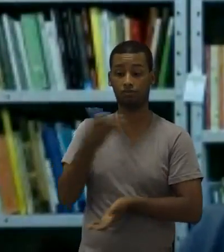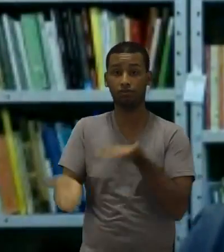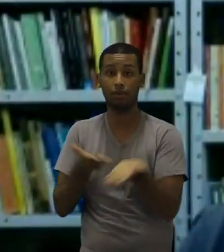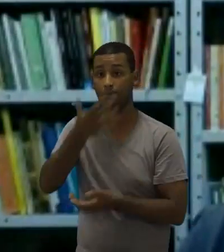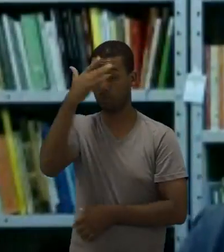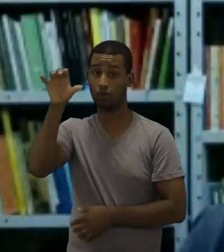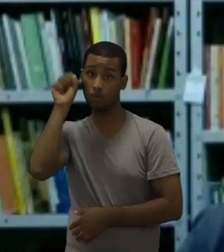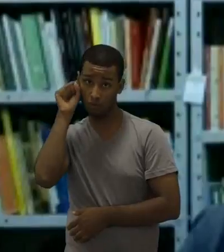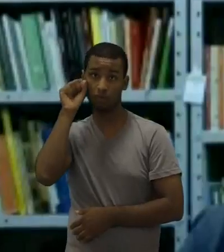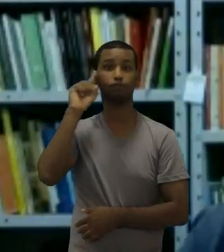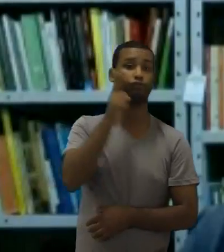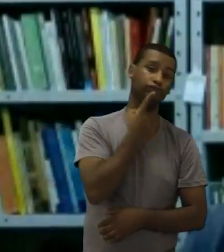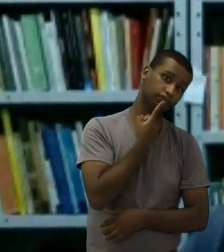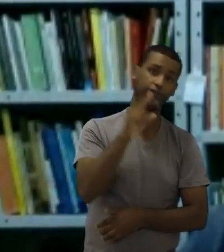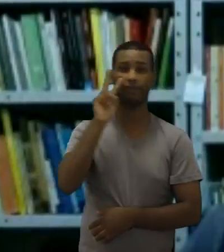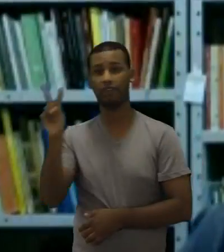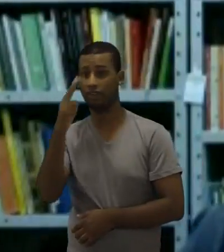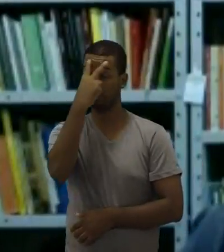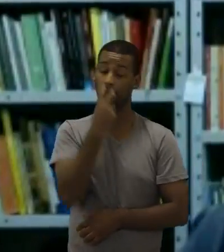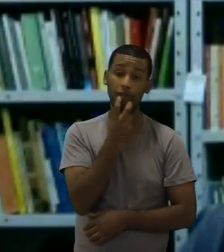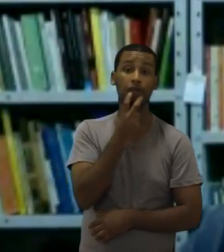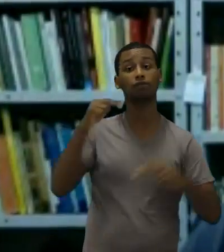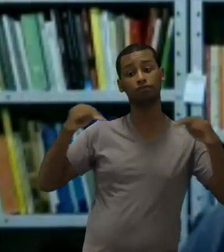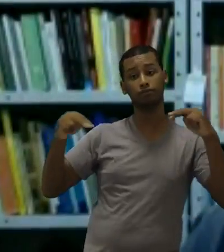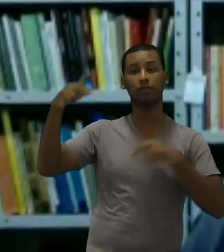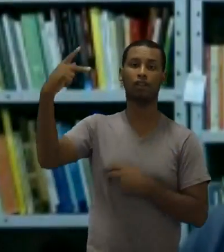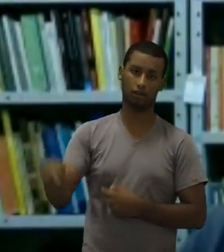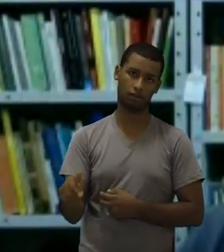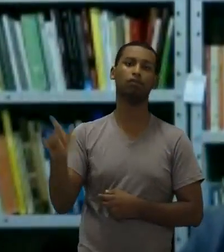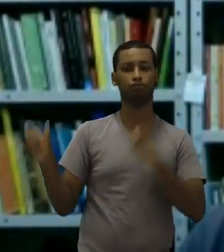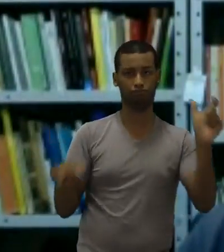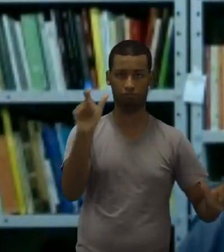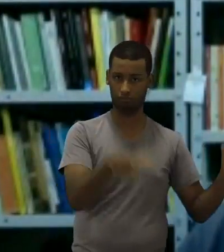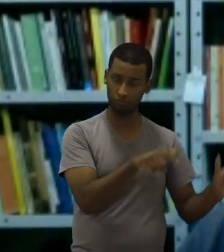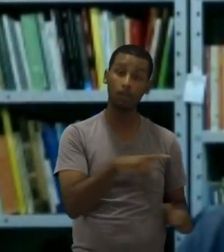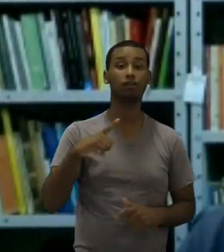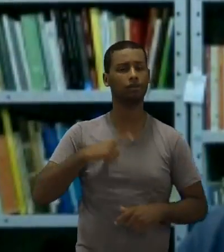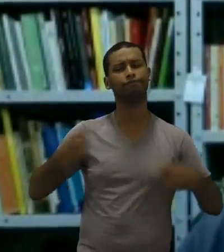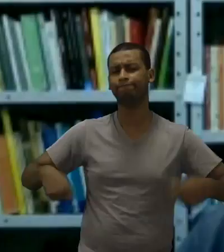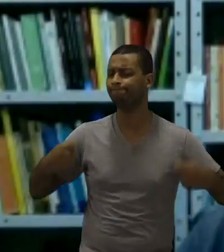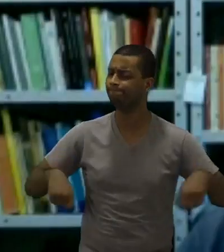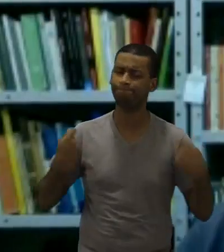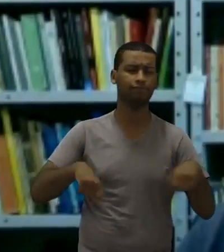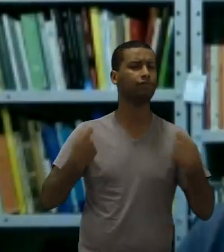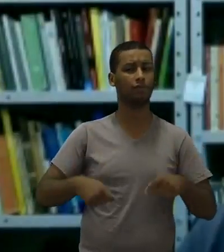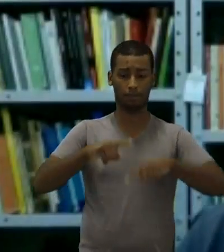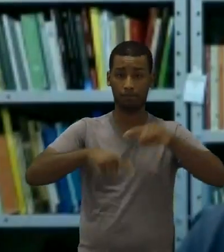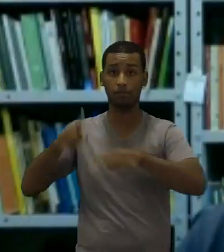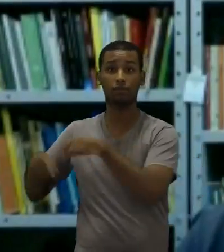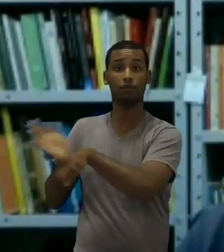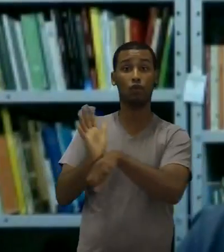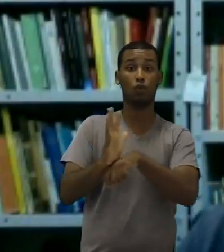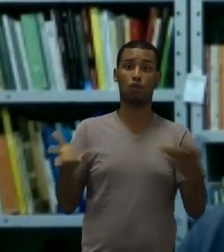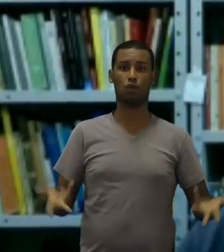dos que não veem, com a perspectiva deles, o ponto de vista deles. Existe uma demanda enorme por